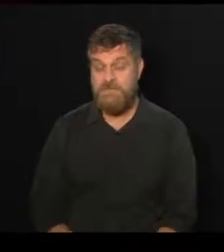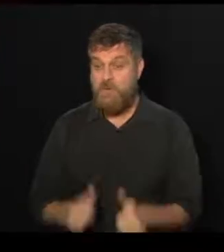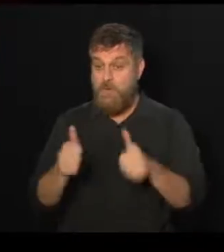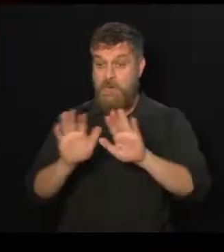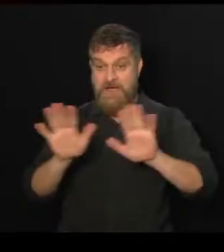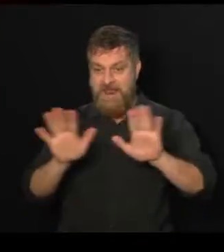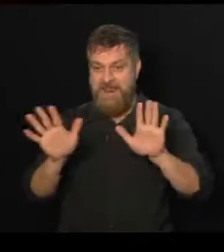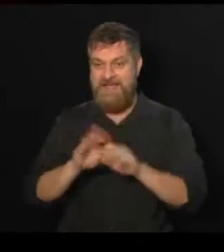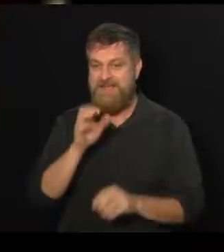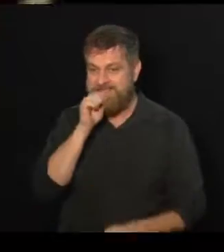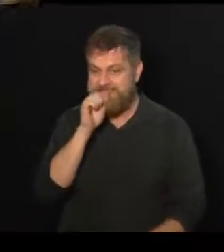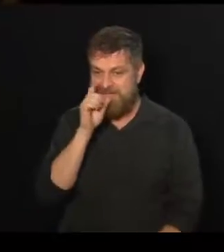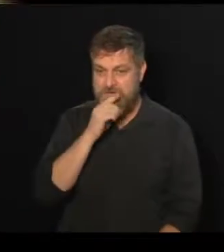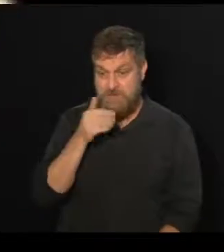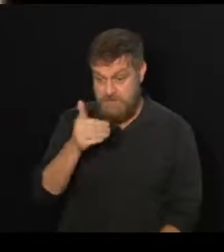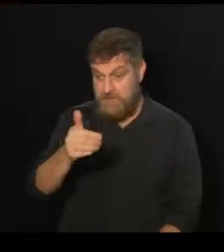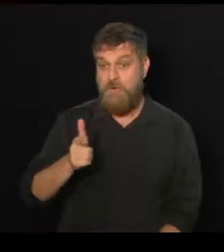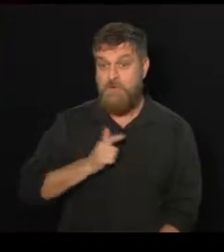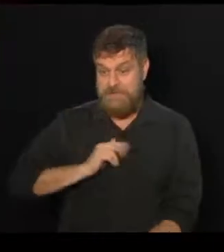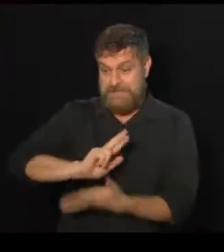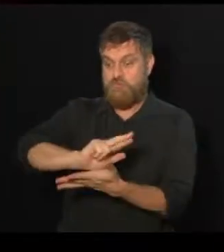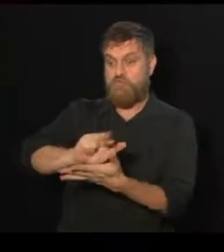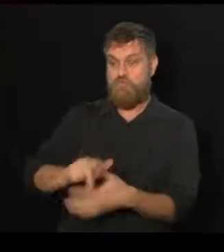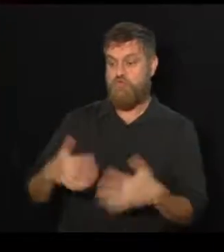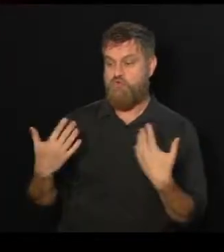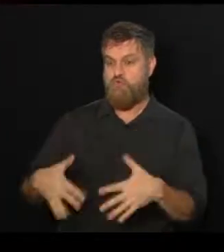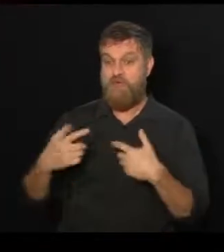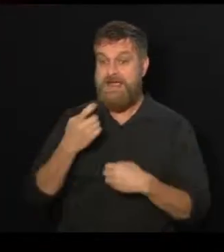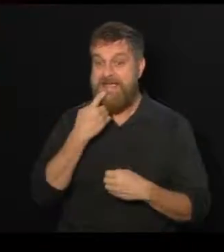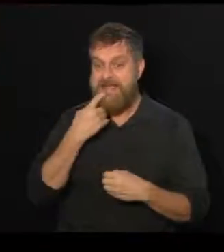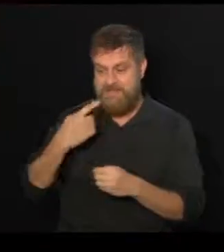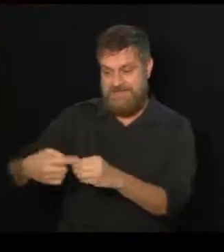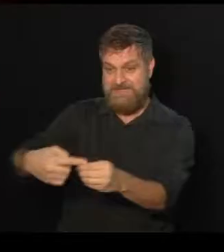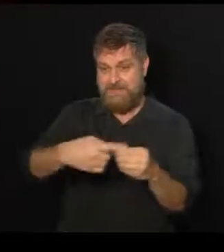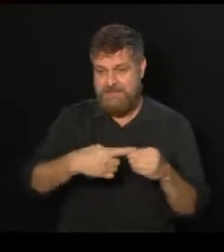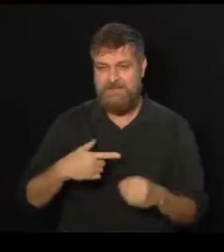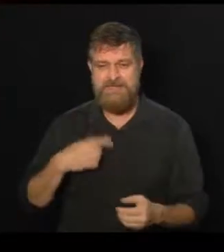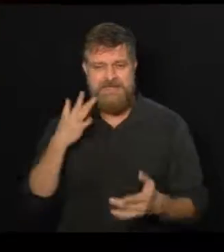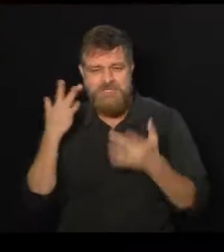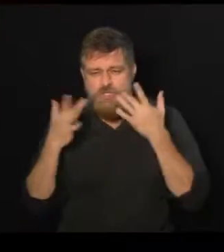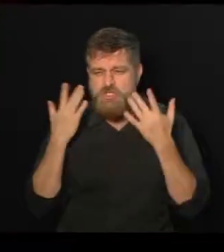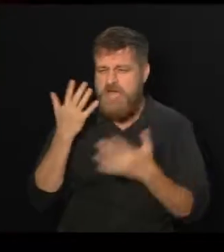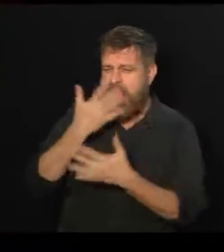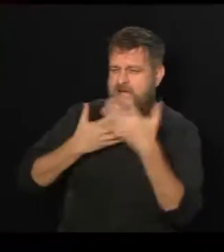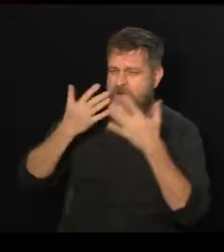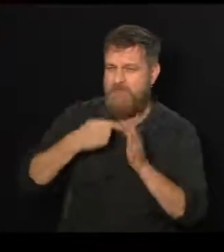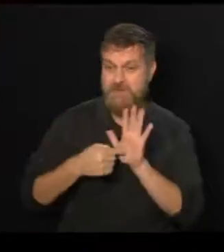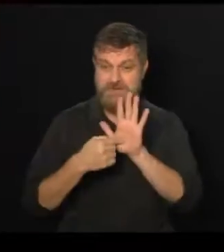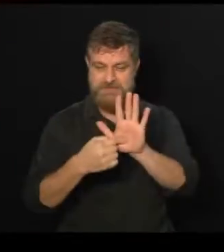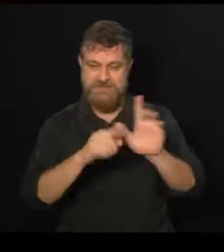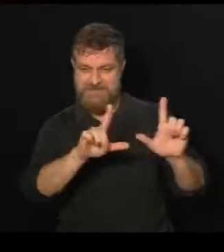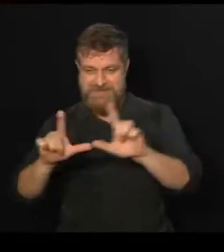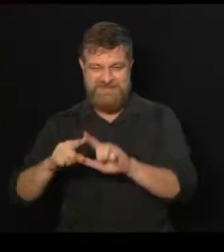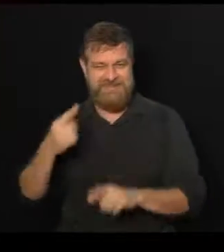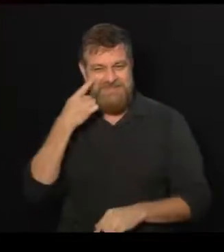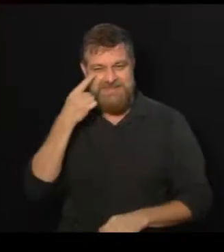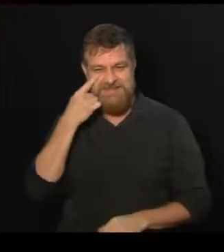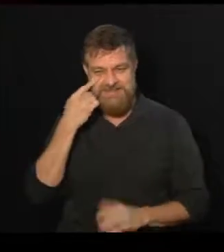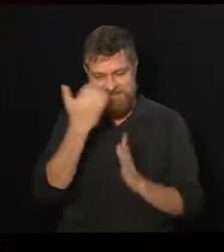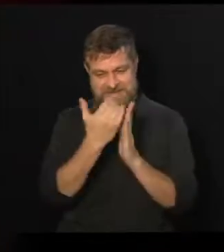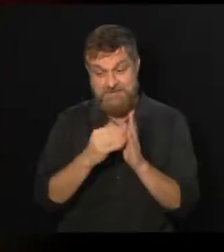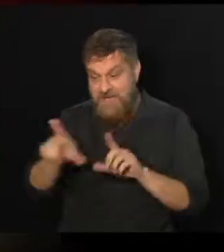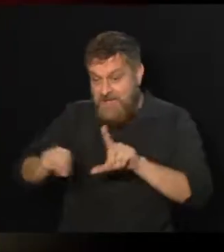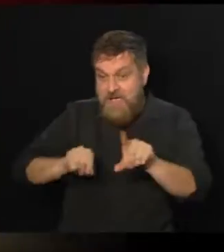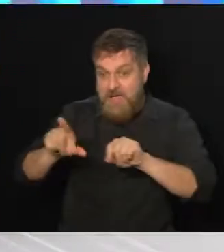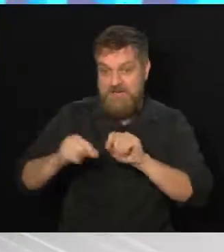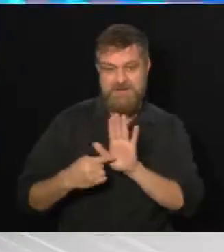Olá, esse final de semana tem muita coisa rolando em Campinas e região. Teatro, música, exposição. Confira a programação que eu separei